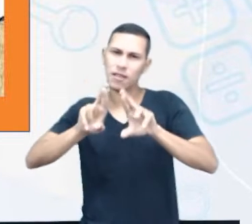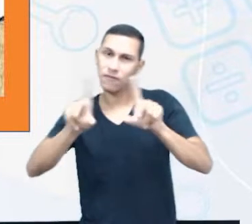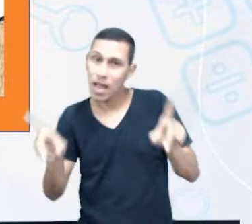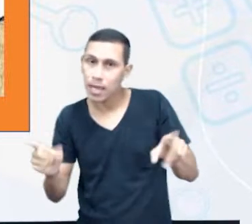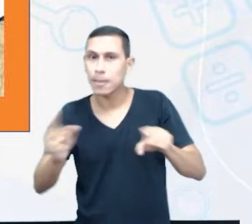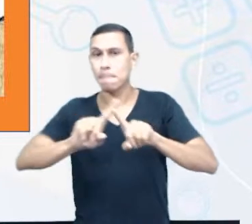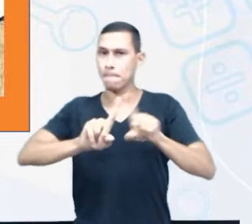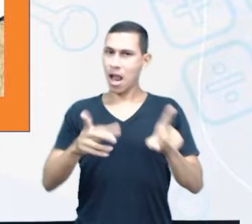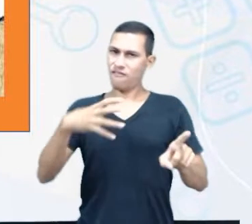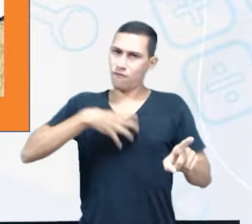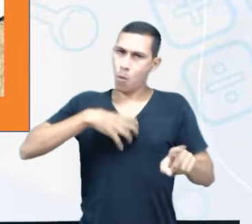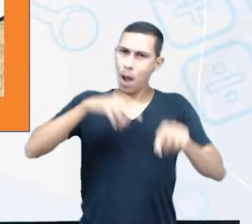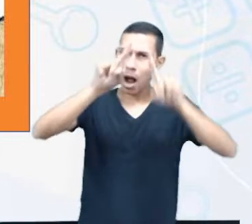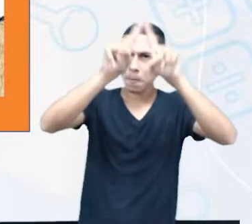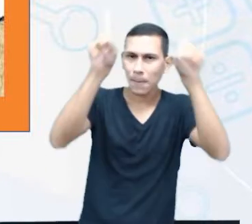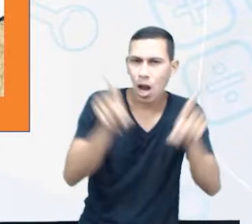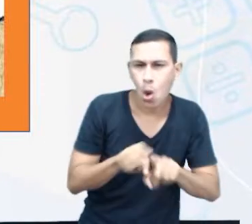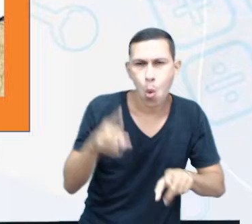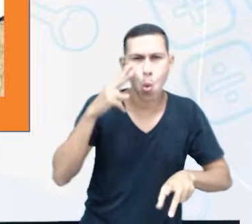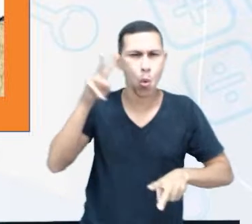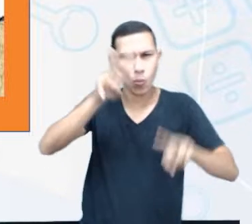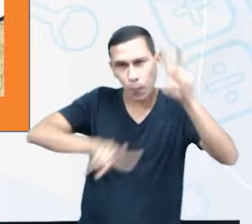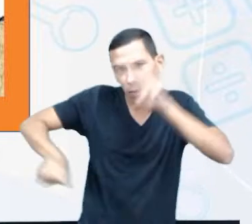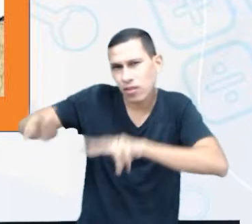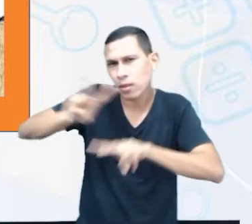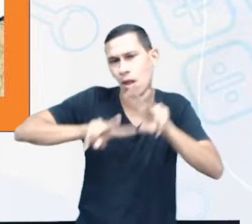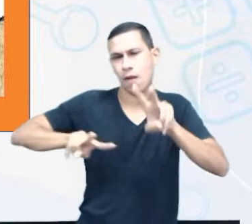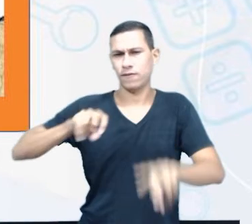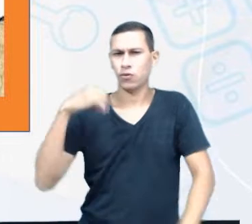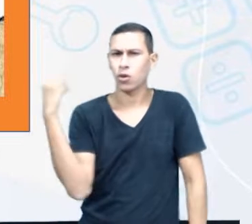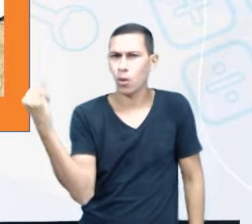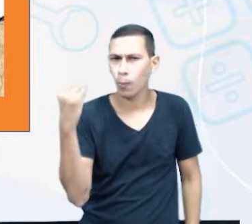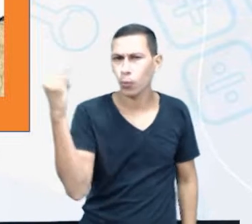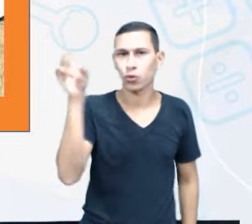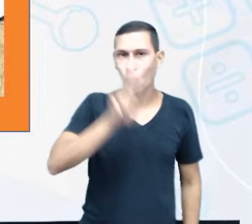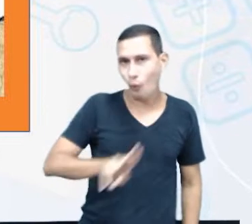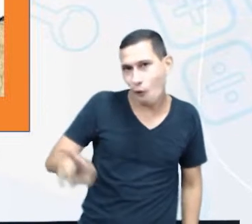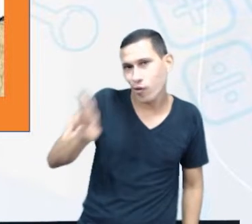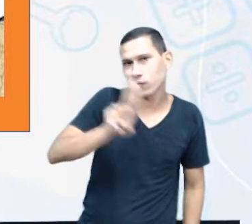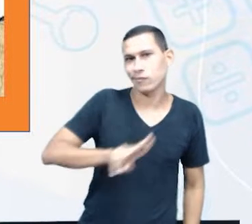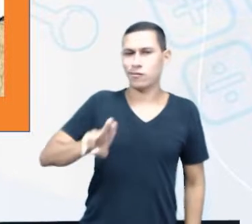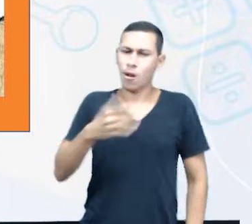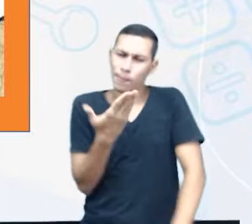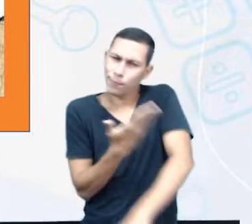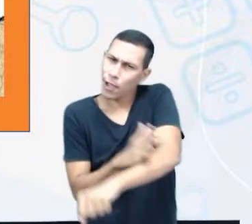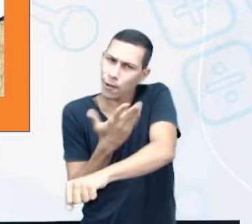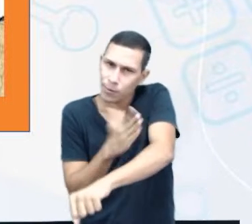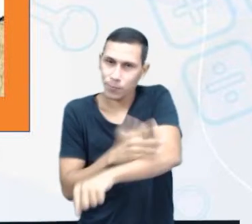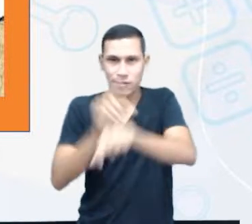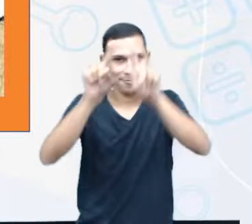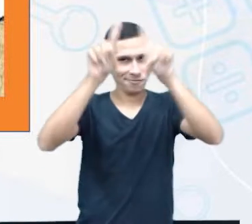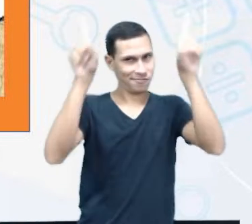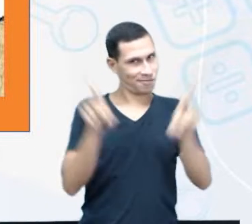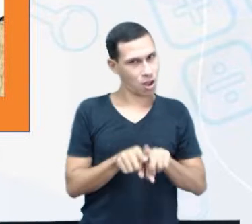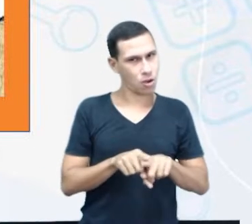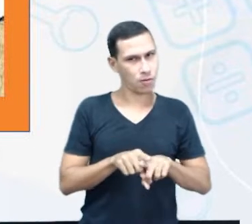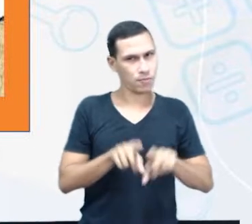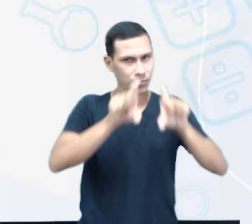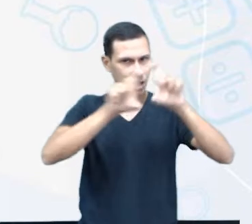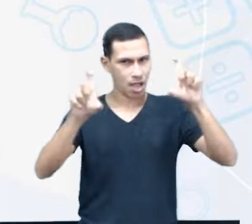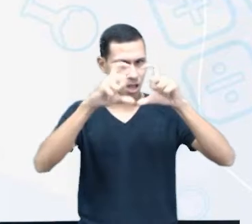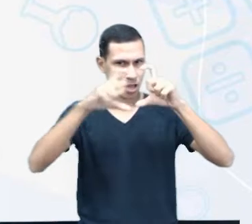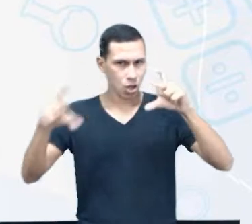classificação desses balões. Vamos observar agora a importância e a utilização prática desses balões nas tirinhas.